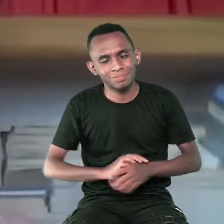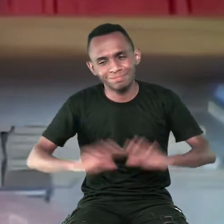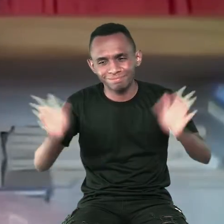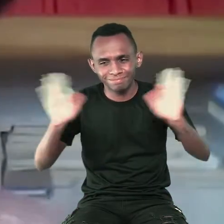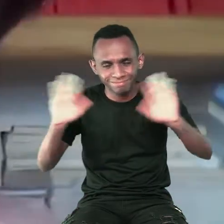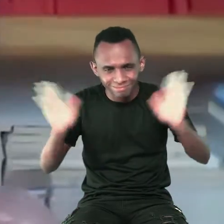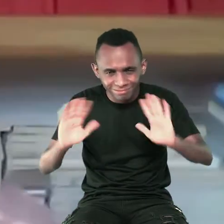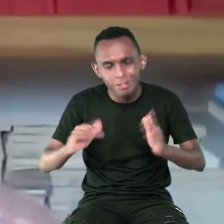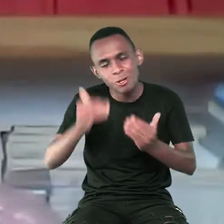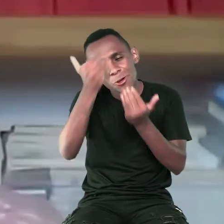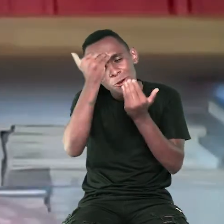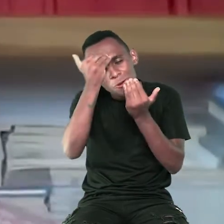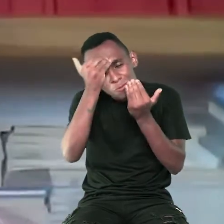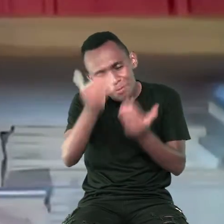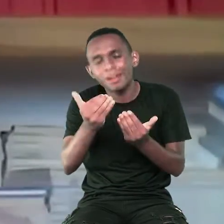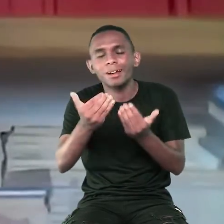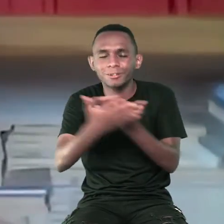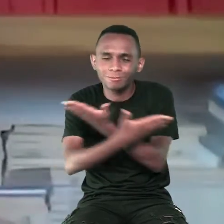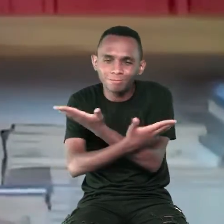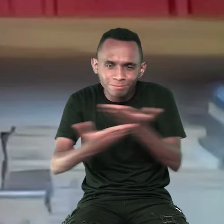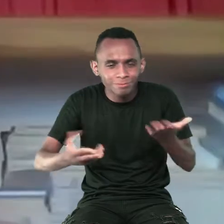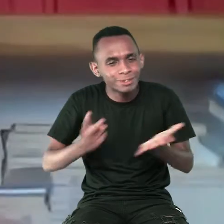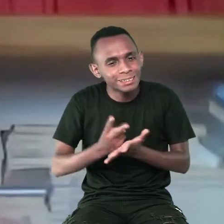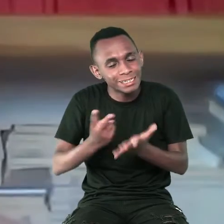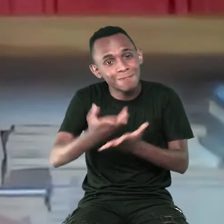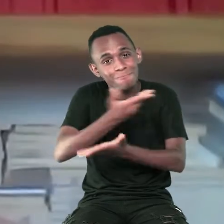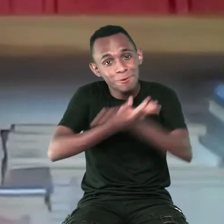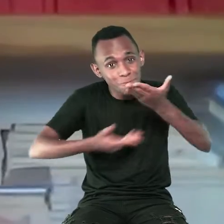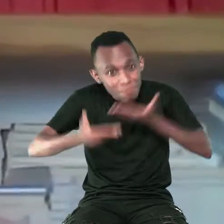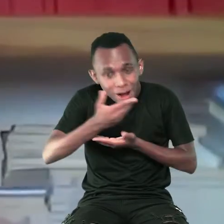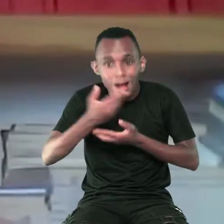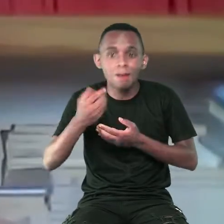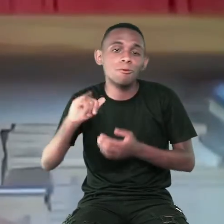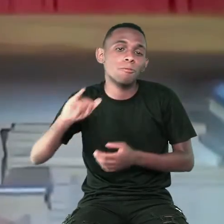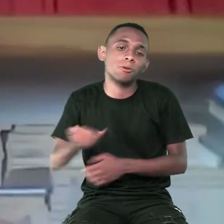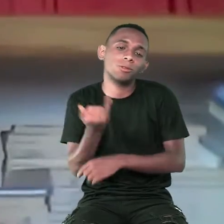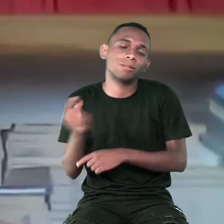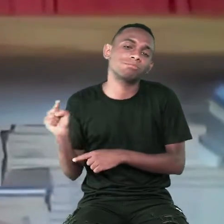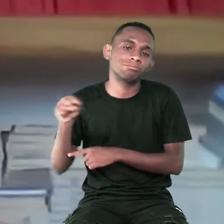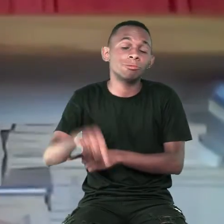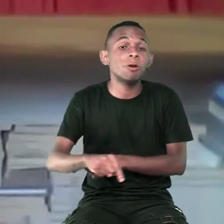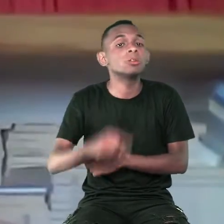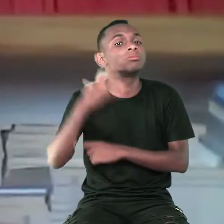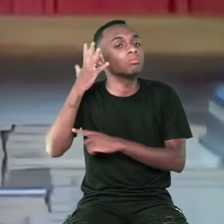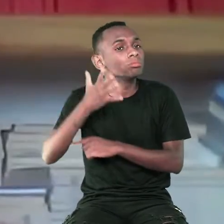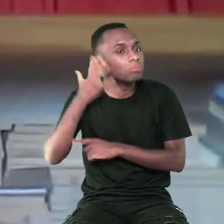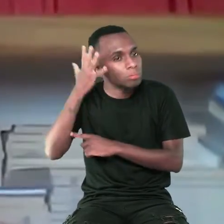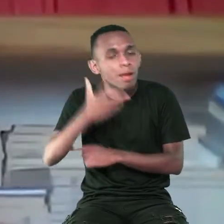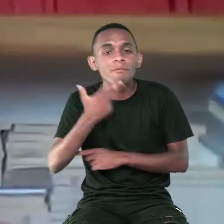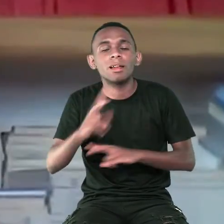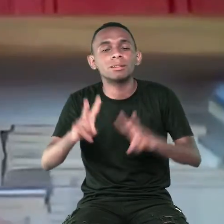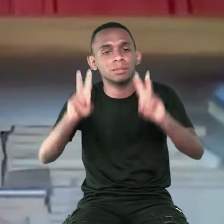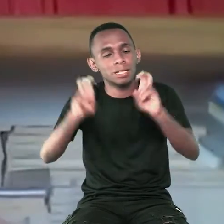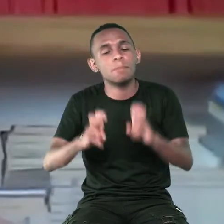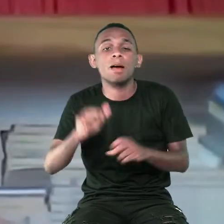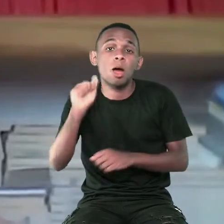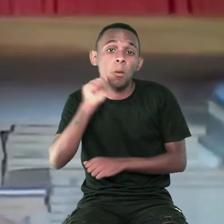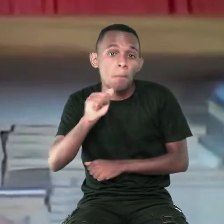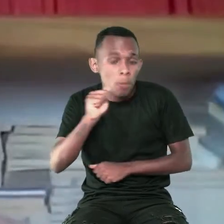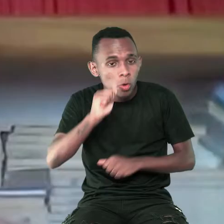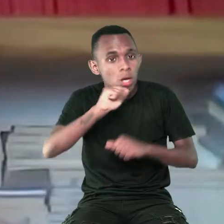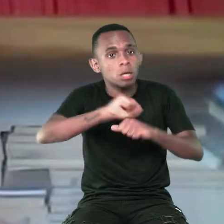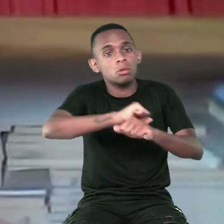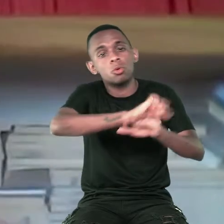Olá, eu agradeço a vocês, né, ao Sempre um Papo, por estar aqui hoje para falar do Mulheres Arco-Íris, que é o